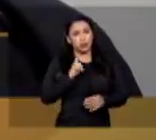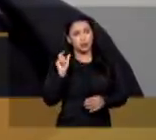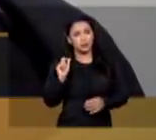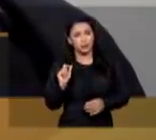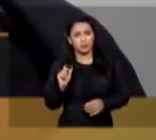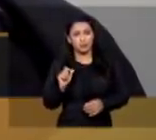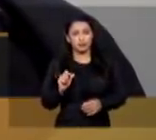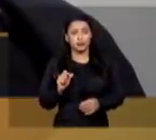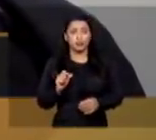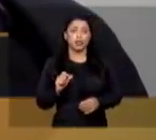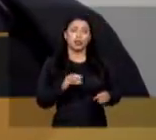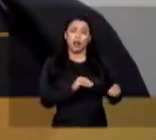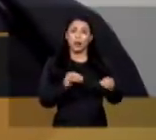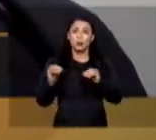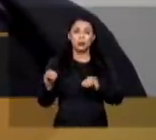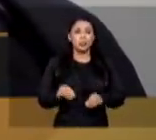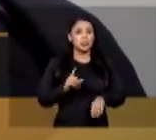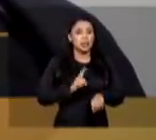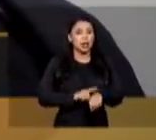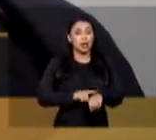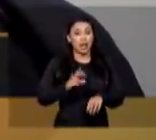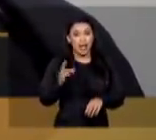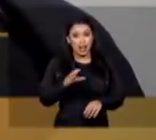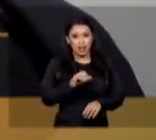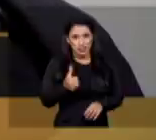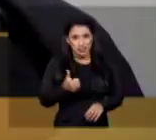trânsito imediato. No HC